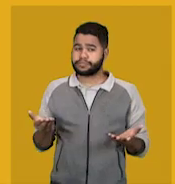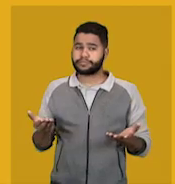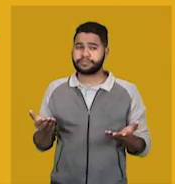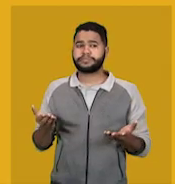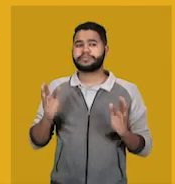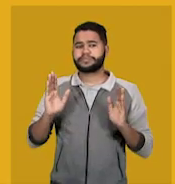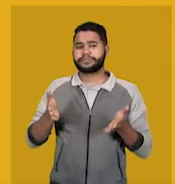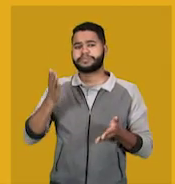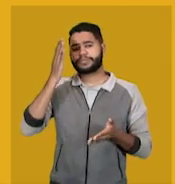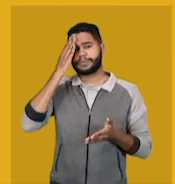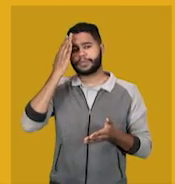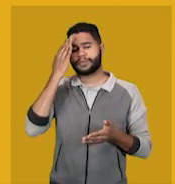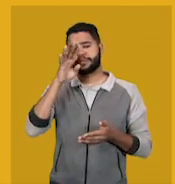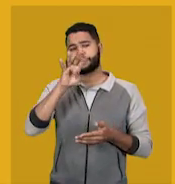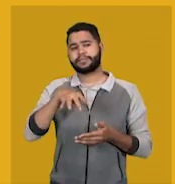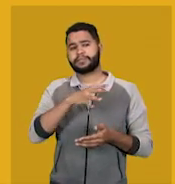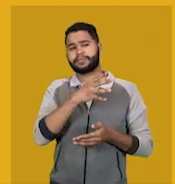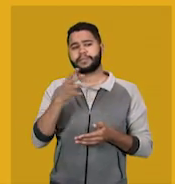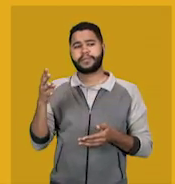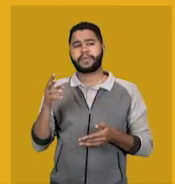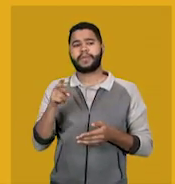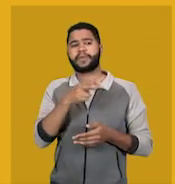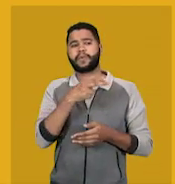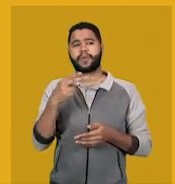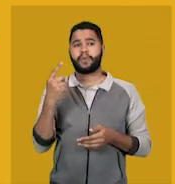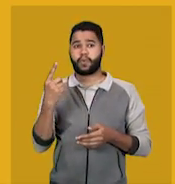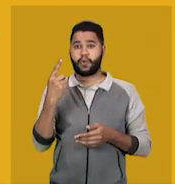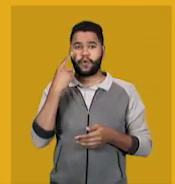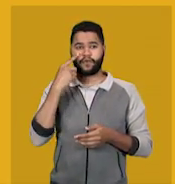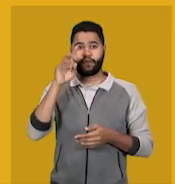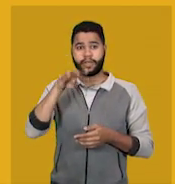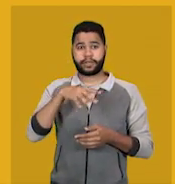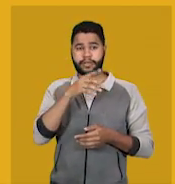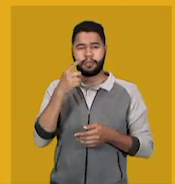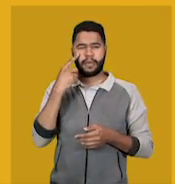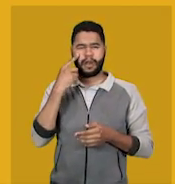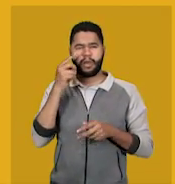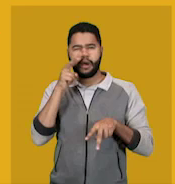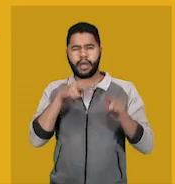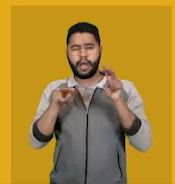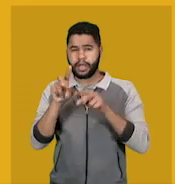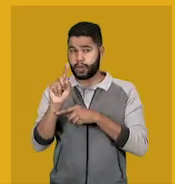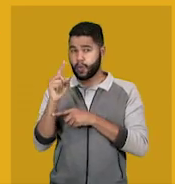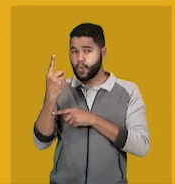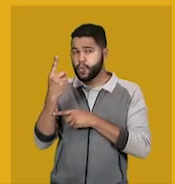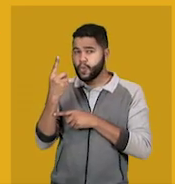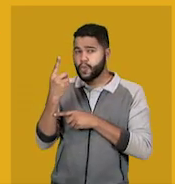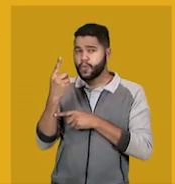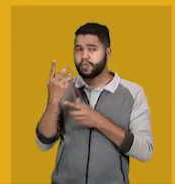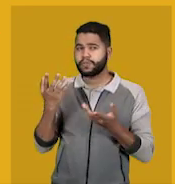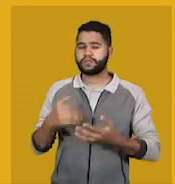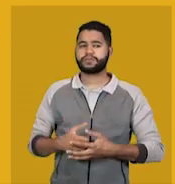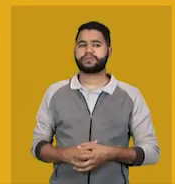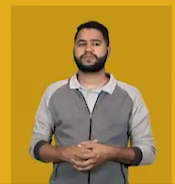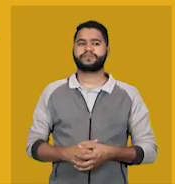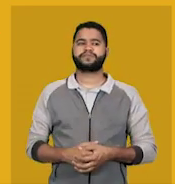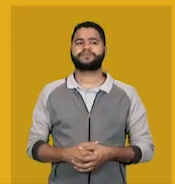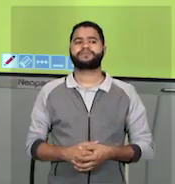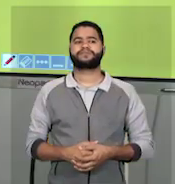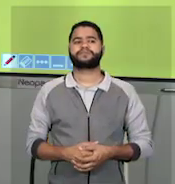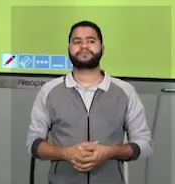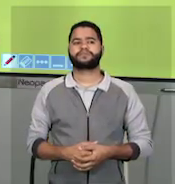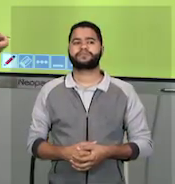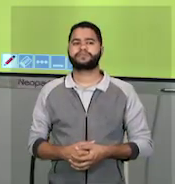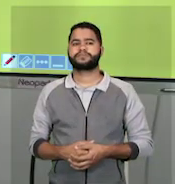já sei que a tangente desse ângulo C é igual a 1. Aí eu vou voltar na tabela e vou verificar. Será que tem tangente lá de algum ângulo que é 1? Vamos ver?